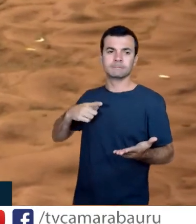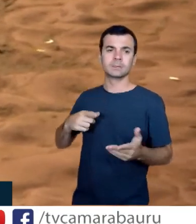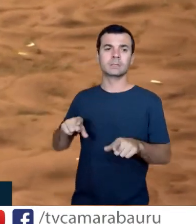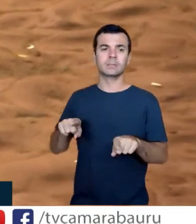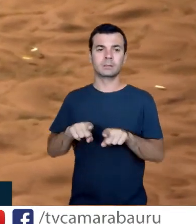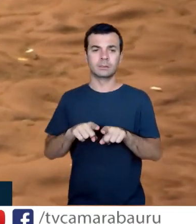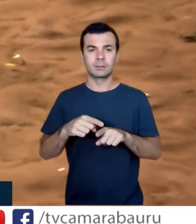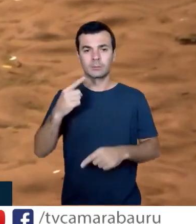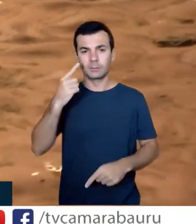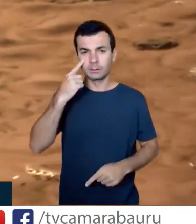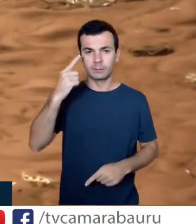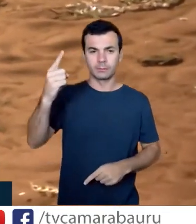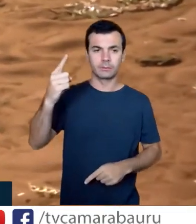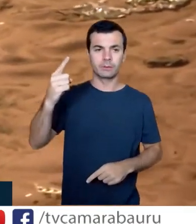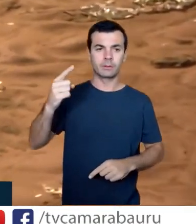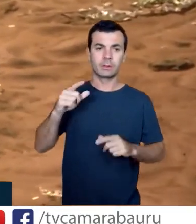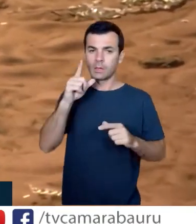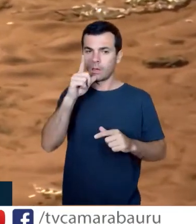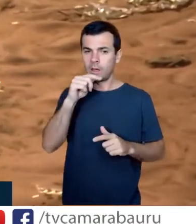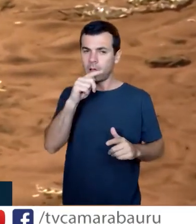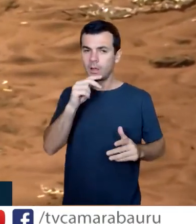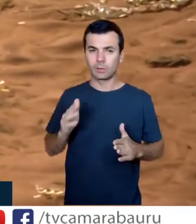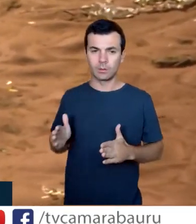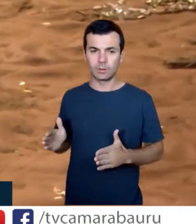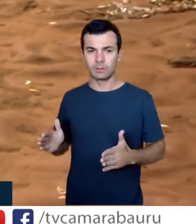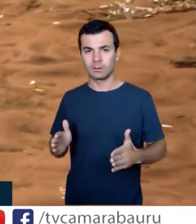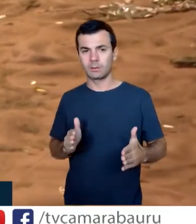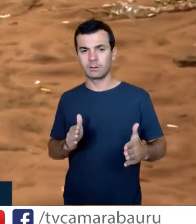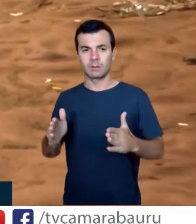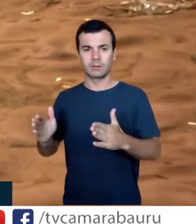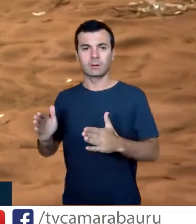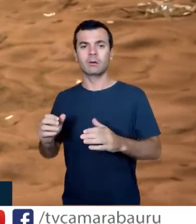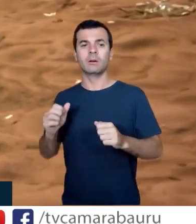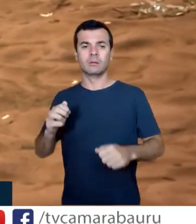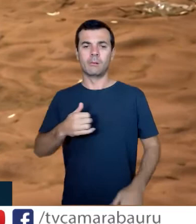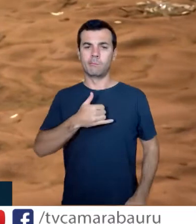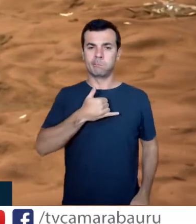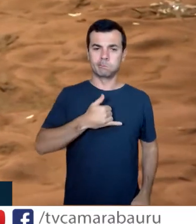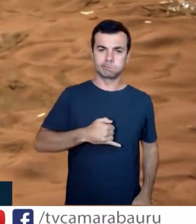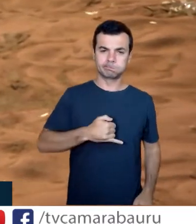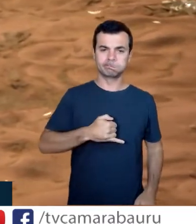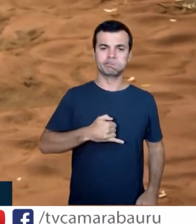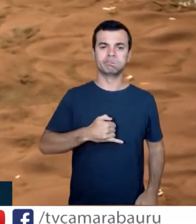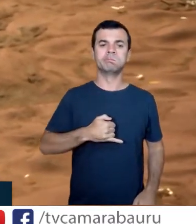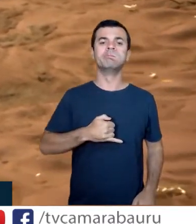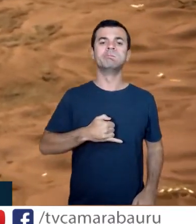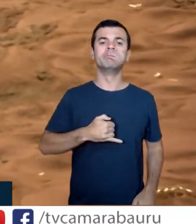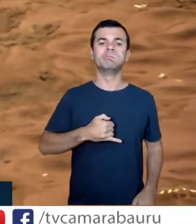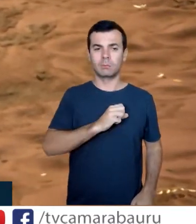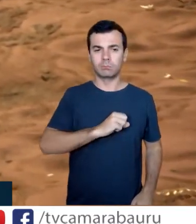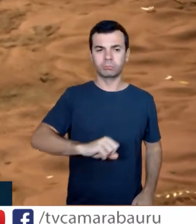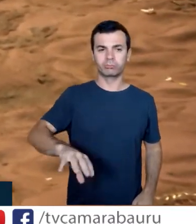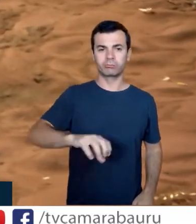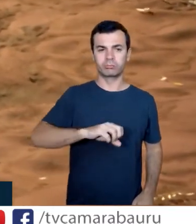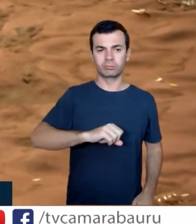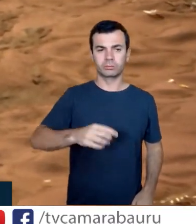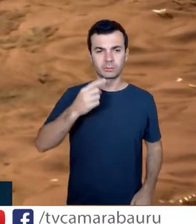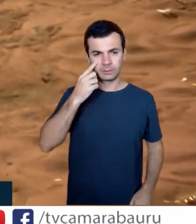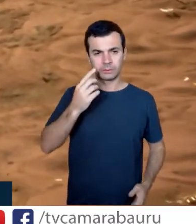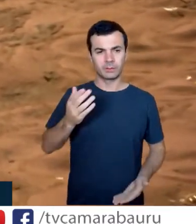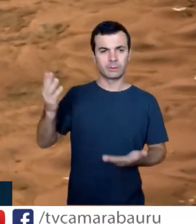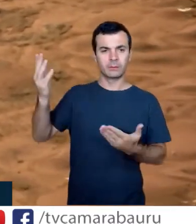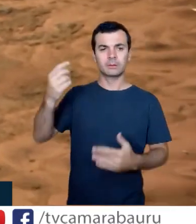um córrego que tem recebido esgoto, né? A gente vê a natureza querendo sobreviver, peixes